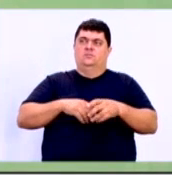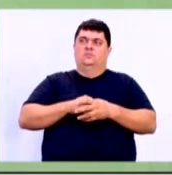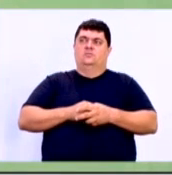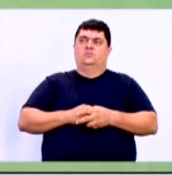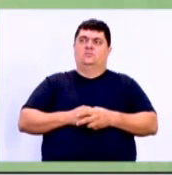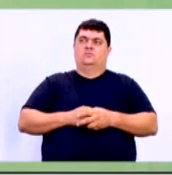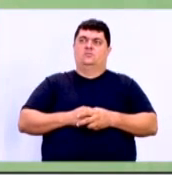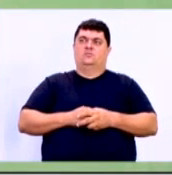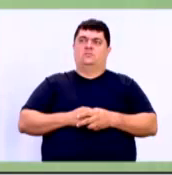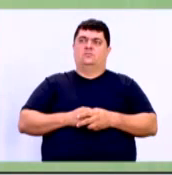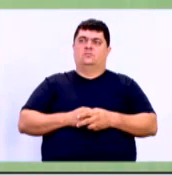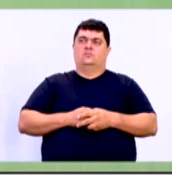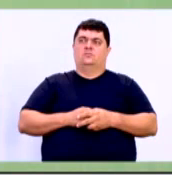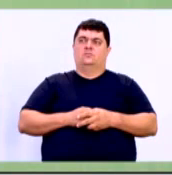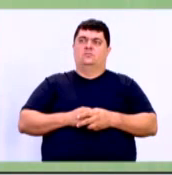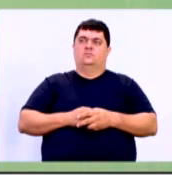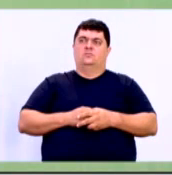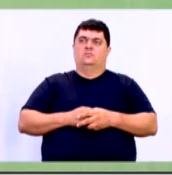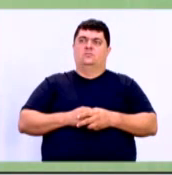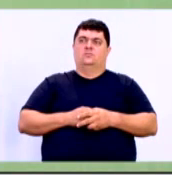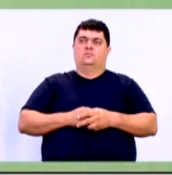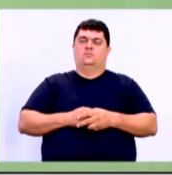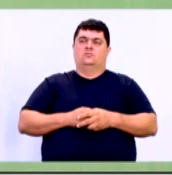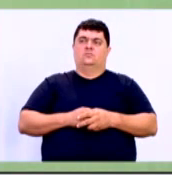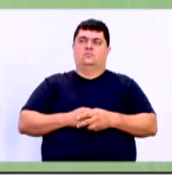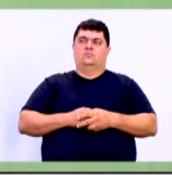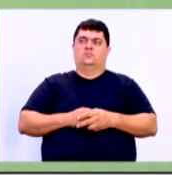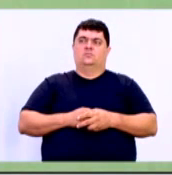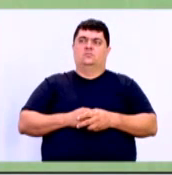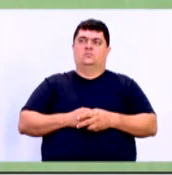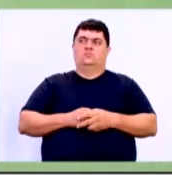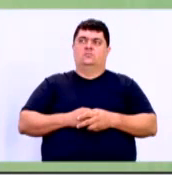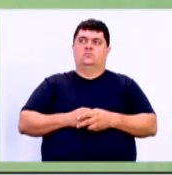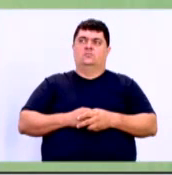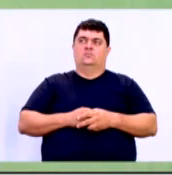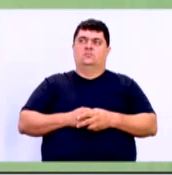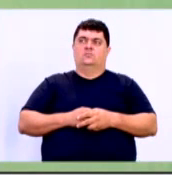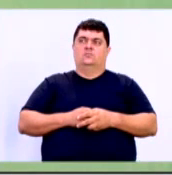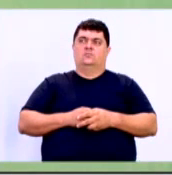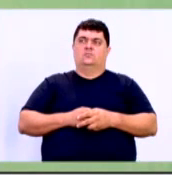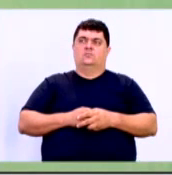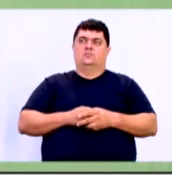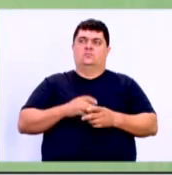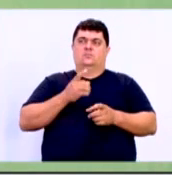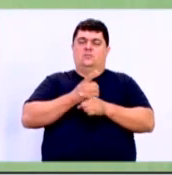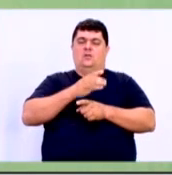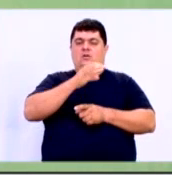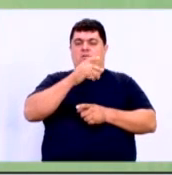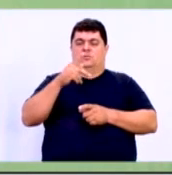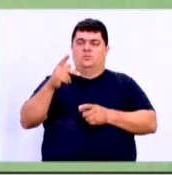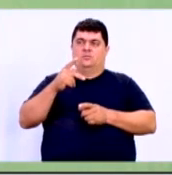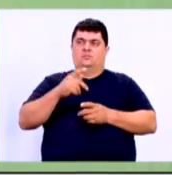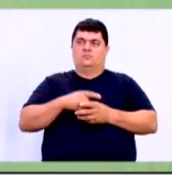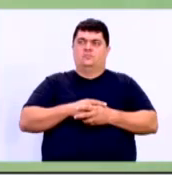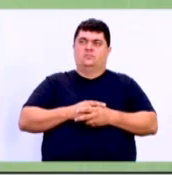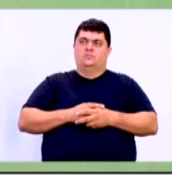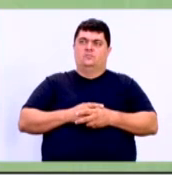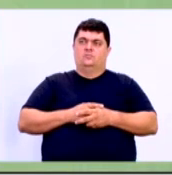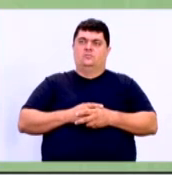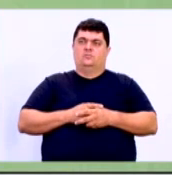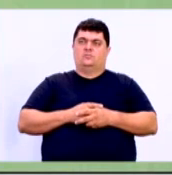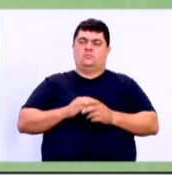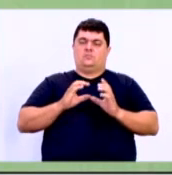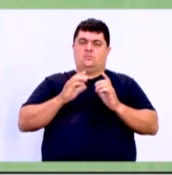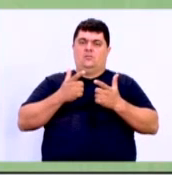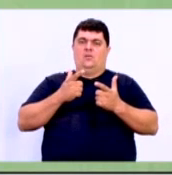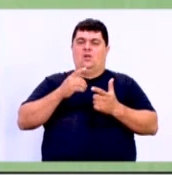Os custos fixos, variáveis com os custos fixos, né? Chegaremos ao CPP. Claro, lembra que eu falei?